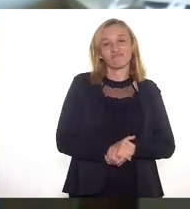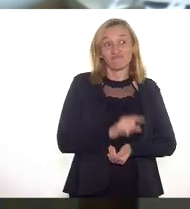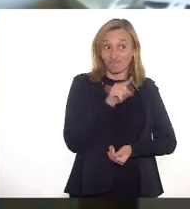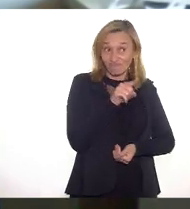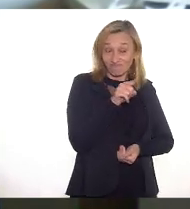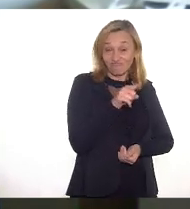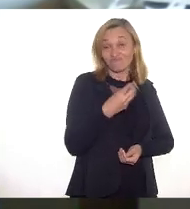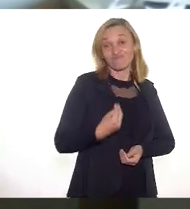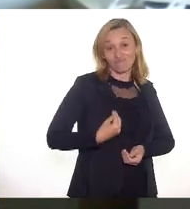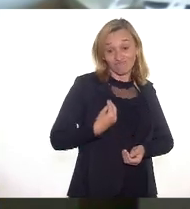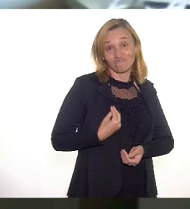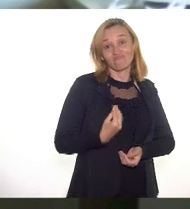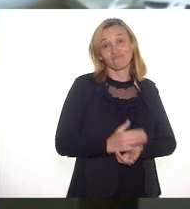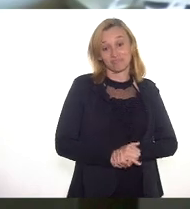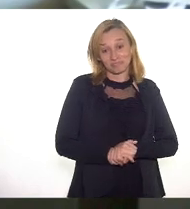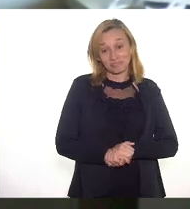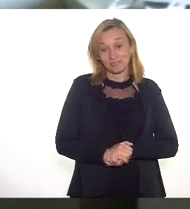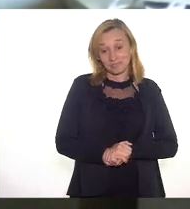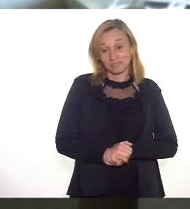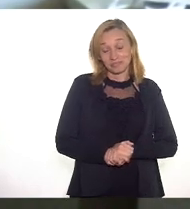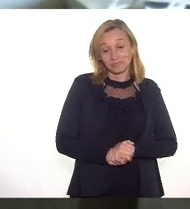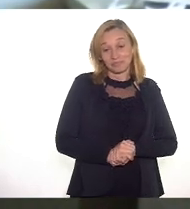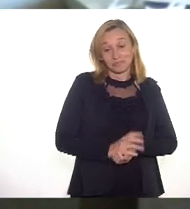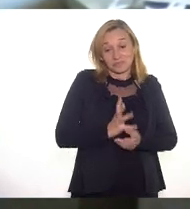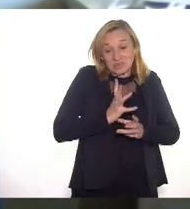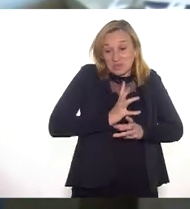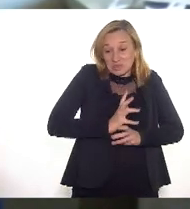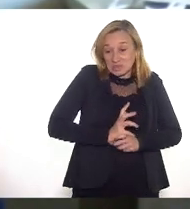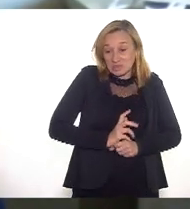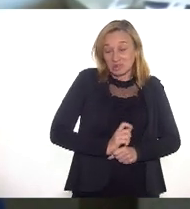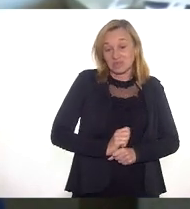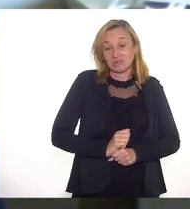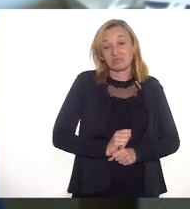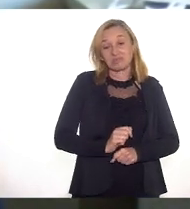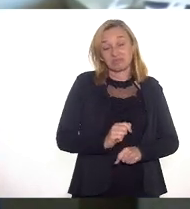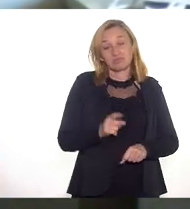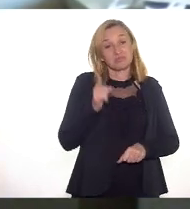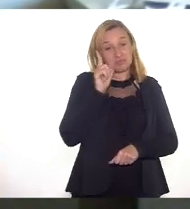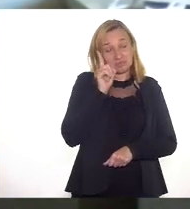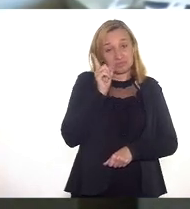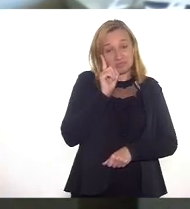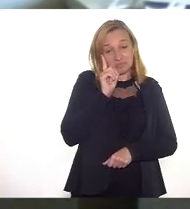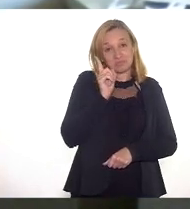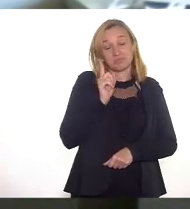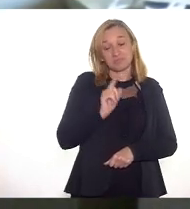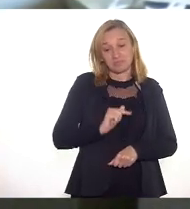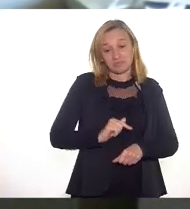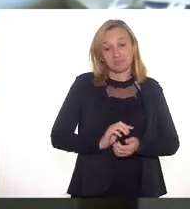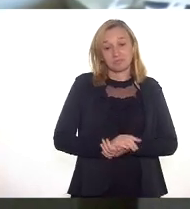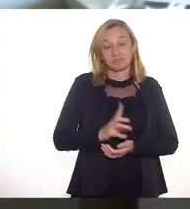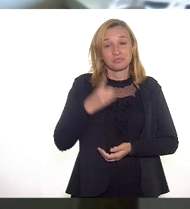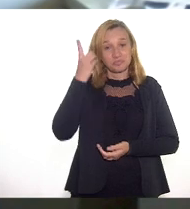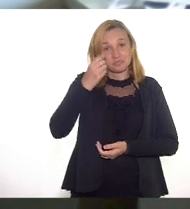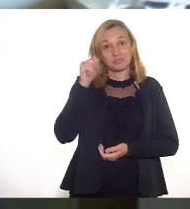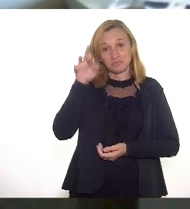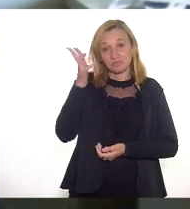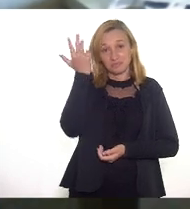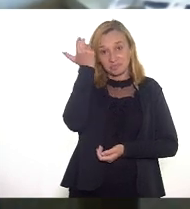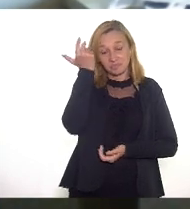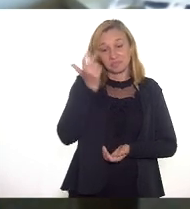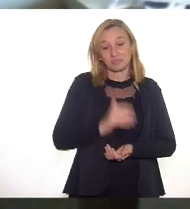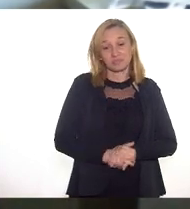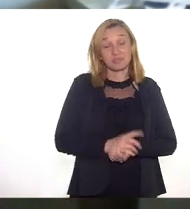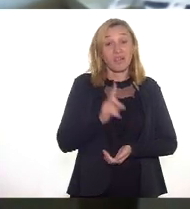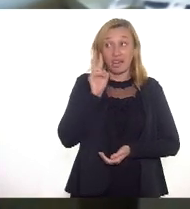daqueles que estão vivendo as amarguras do cotidiano. Deputado Eliomar Coelho, há